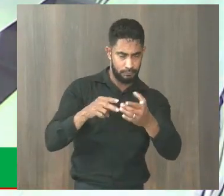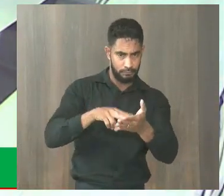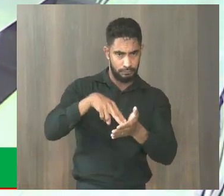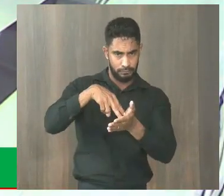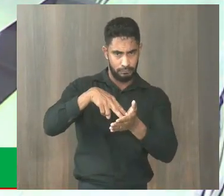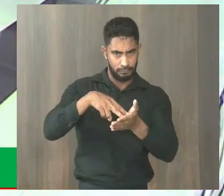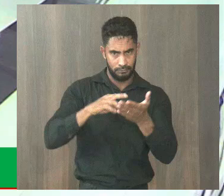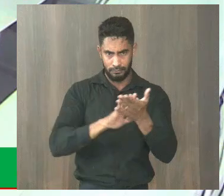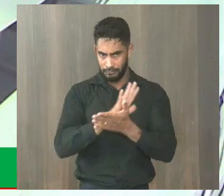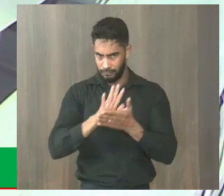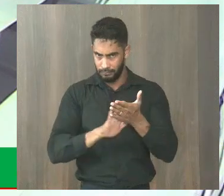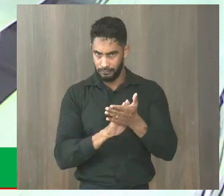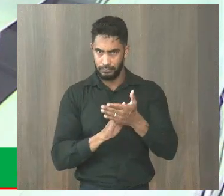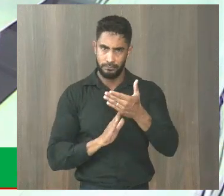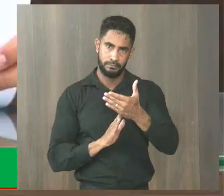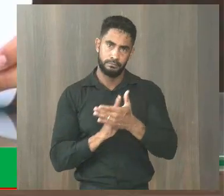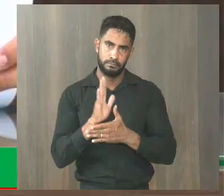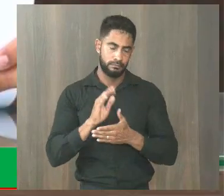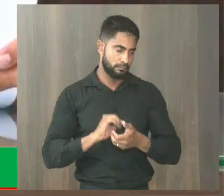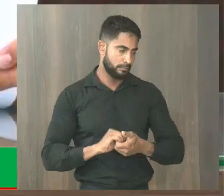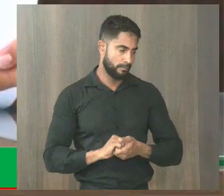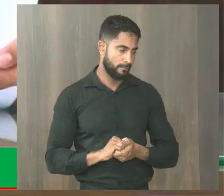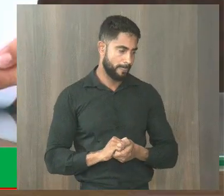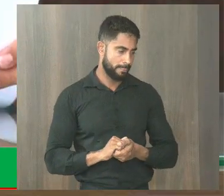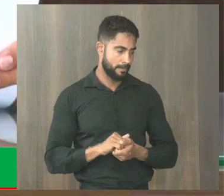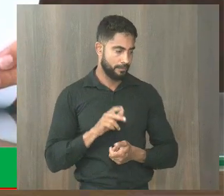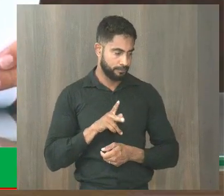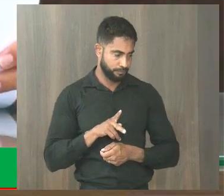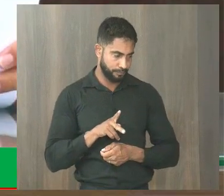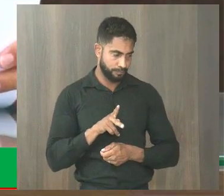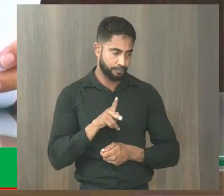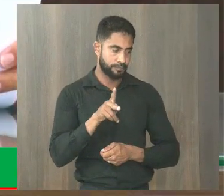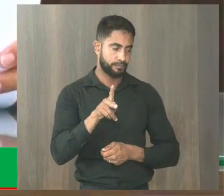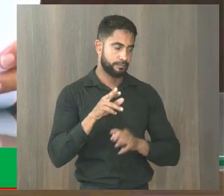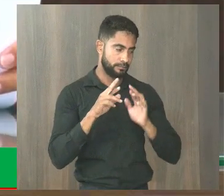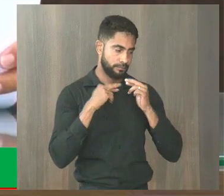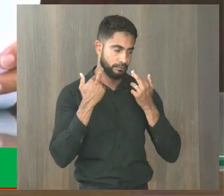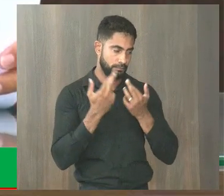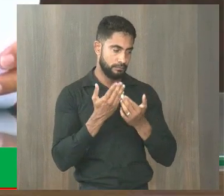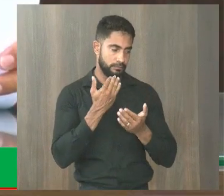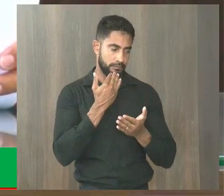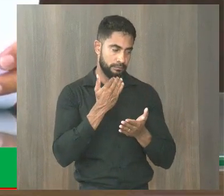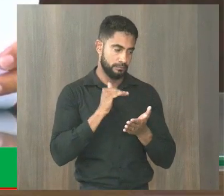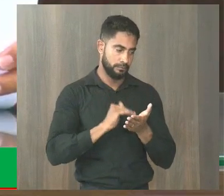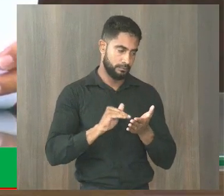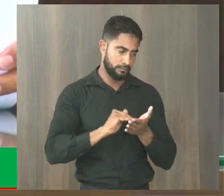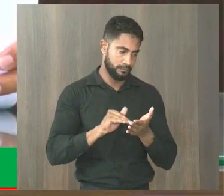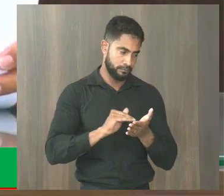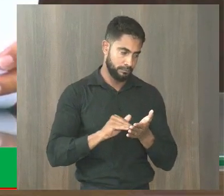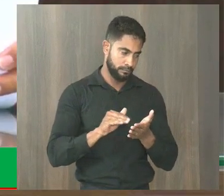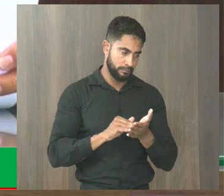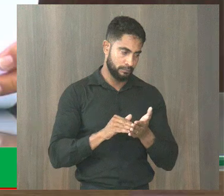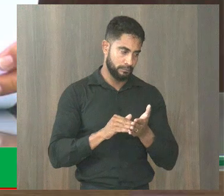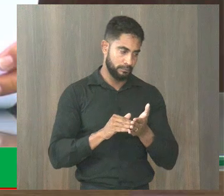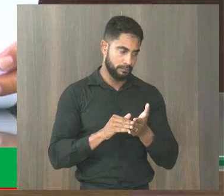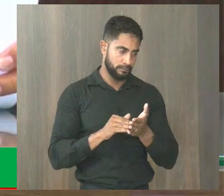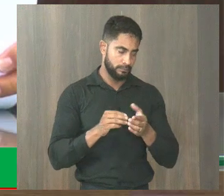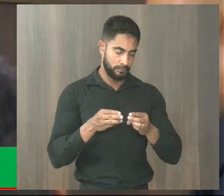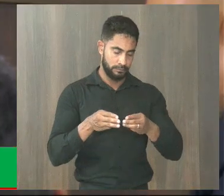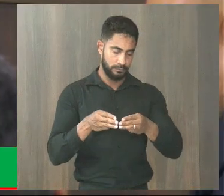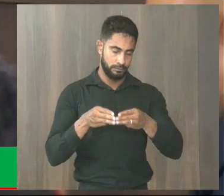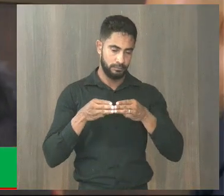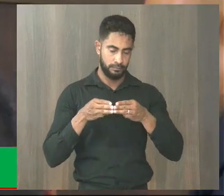levantem. Aprovado. Dando continuidade à nossa reunião, solicito ao senhor secretário que faça a leitura das